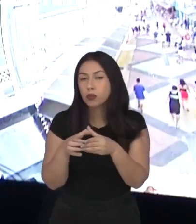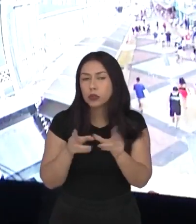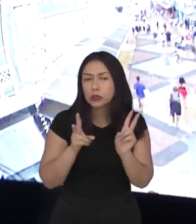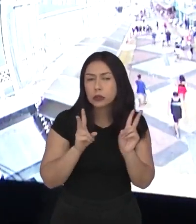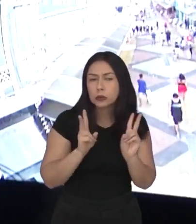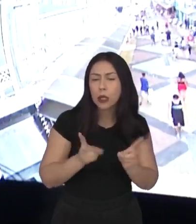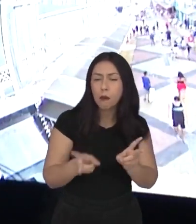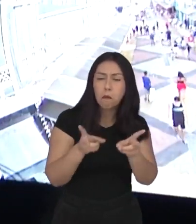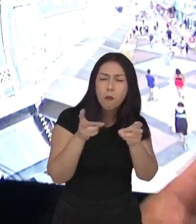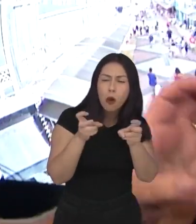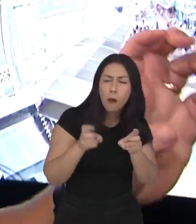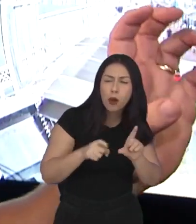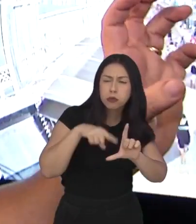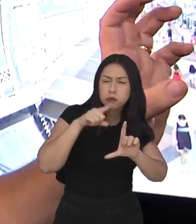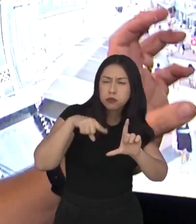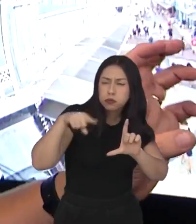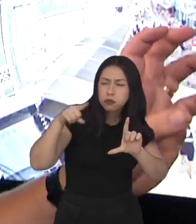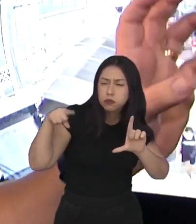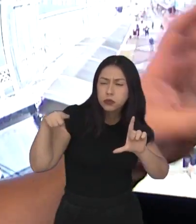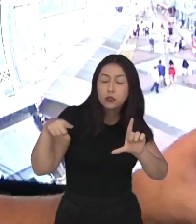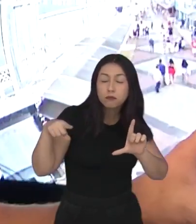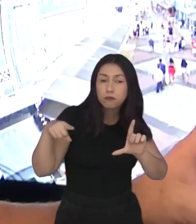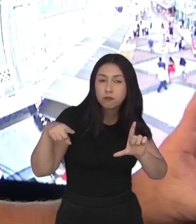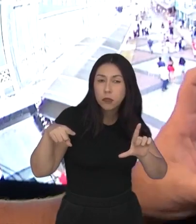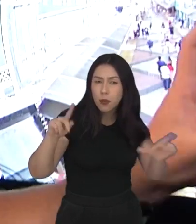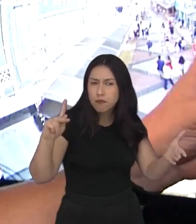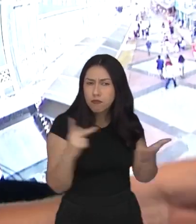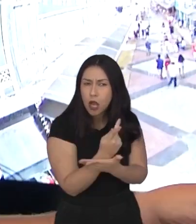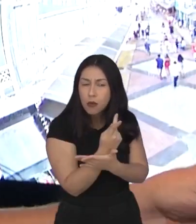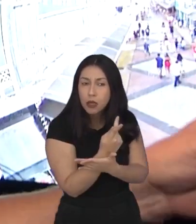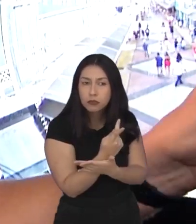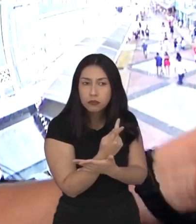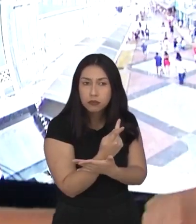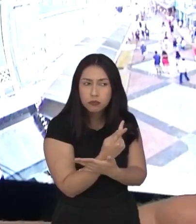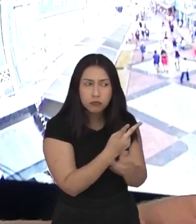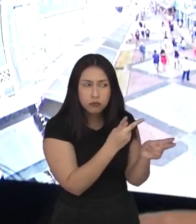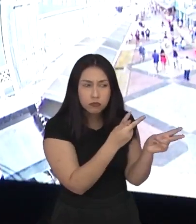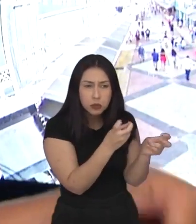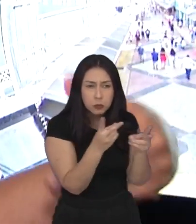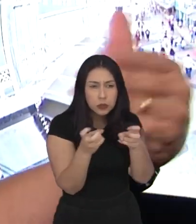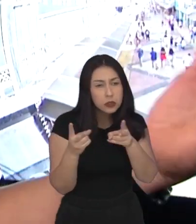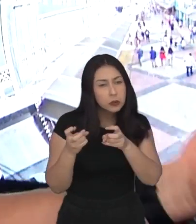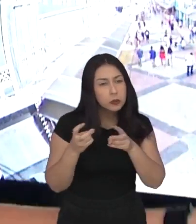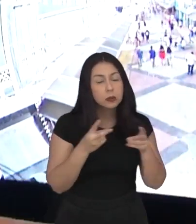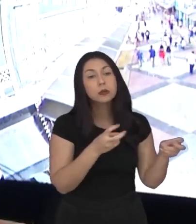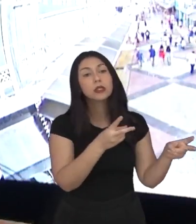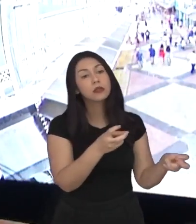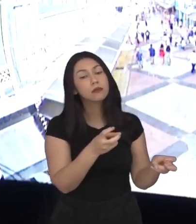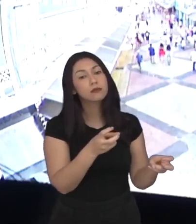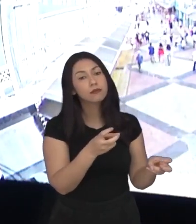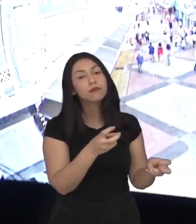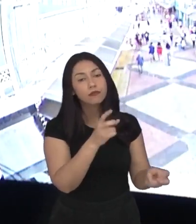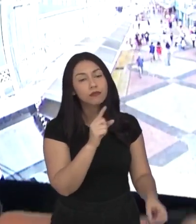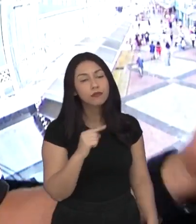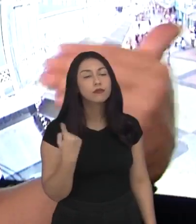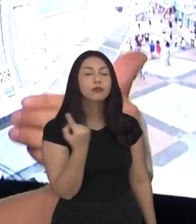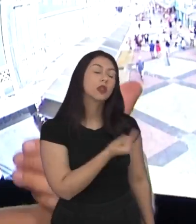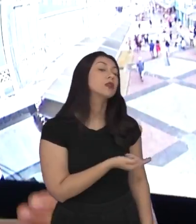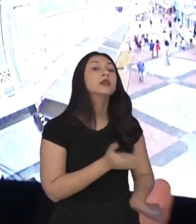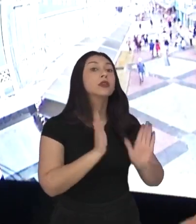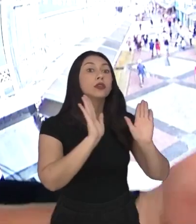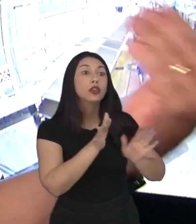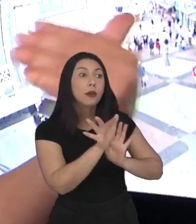Bom, a faixa 1, então, são pessoas, né, de até 2 salários mínimos, que têm dívidas em diversos segmentos. Então, se a pessoa tem até 2 salários mínimos, ela